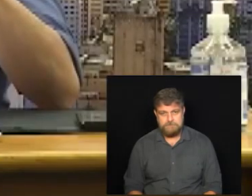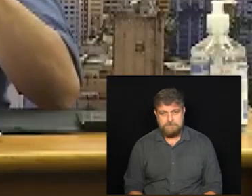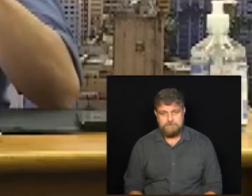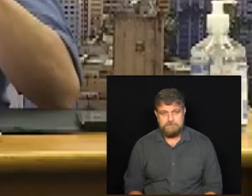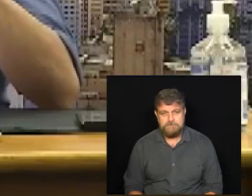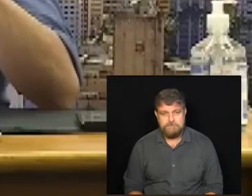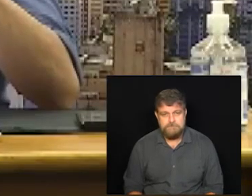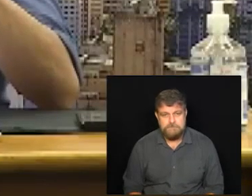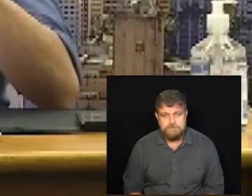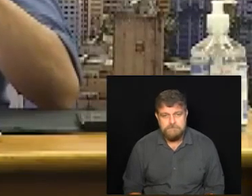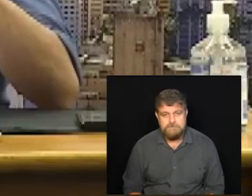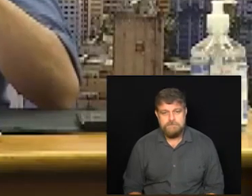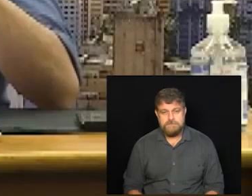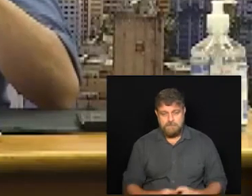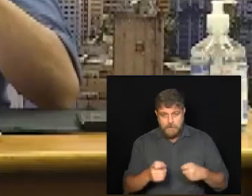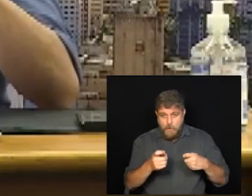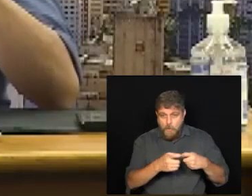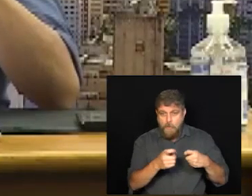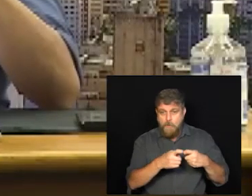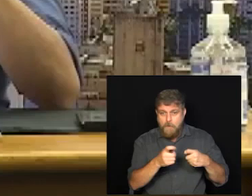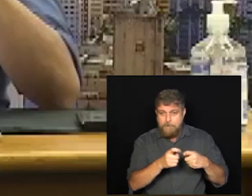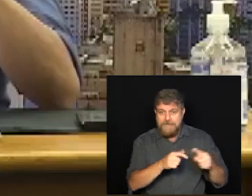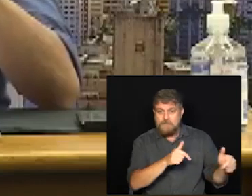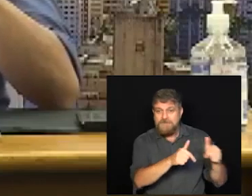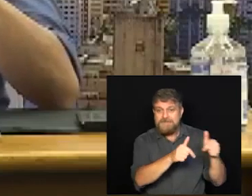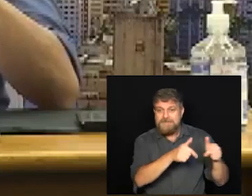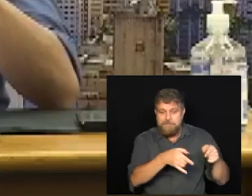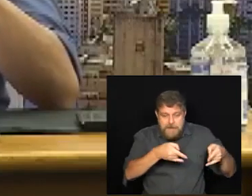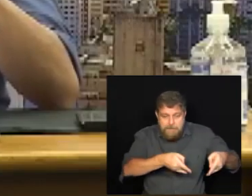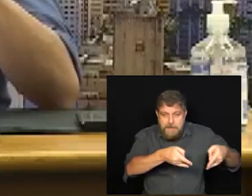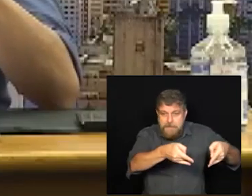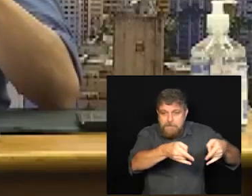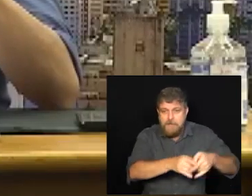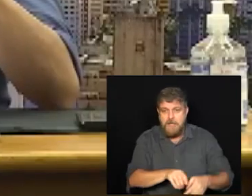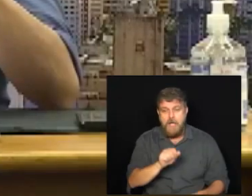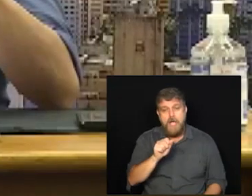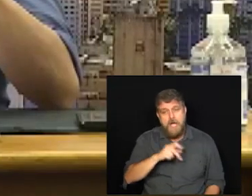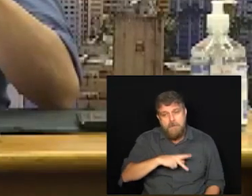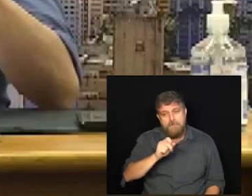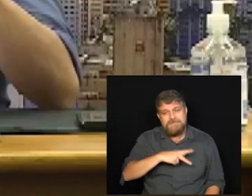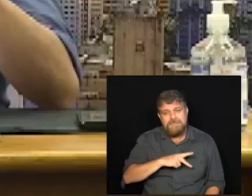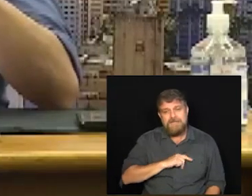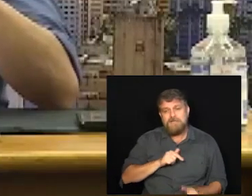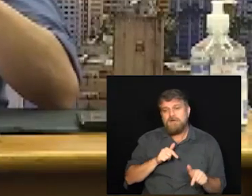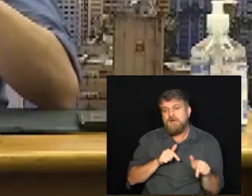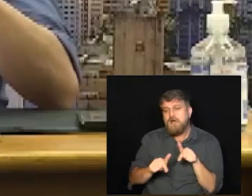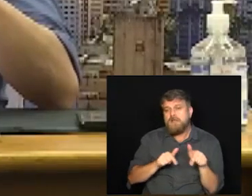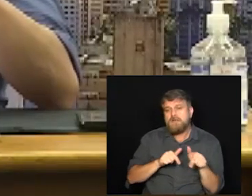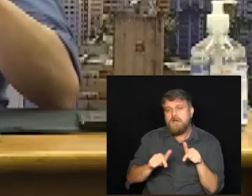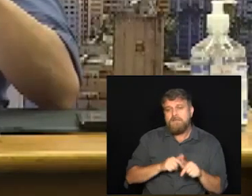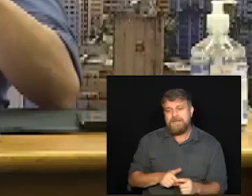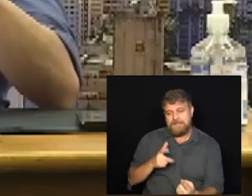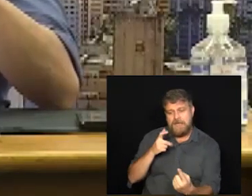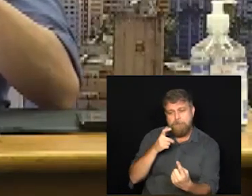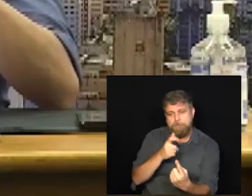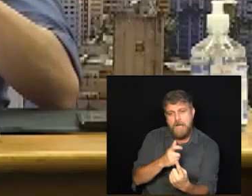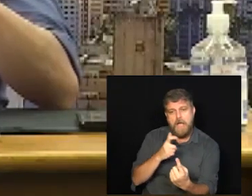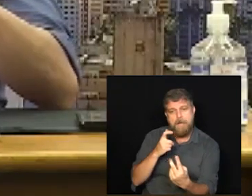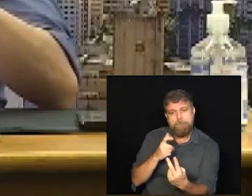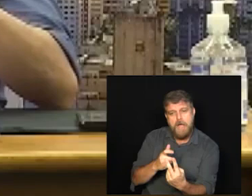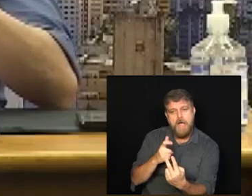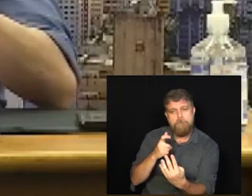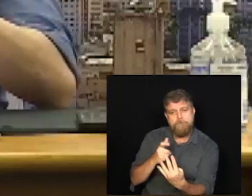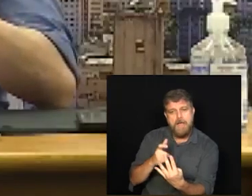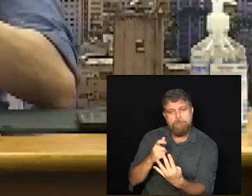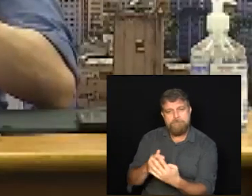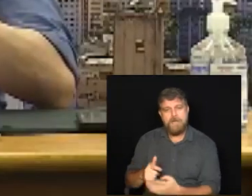Os residentes para trabalhar no atendimento das enfermarias e os aposentados para trabalhar na vacinação.